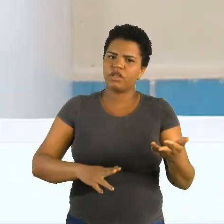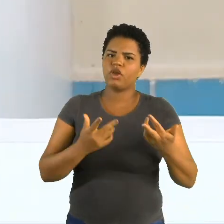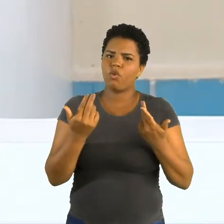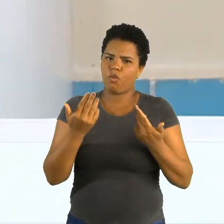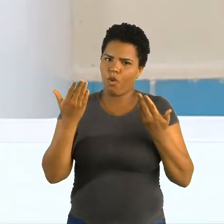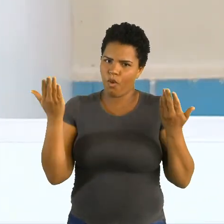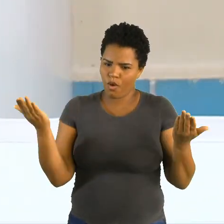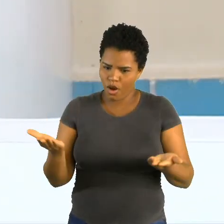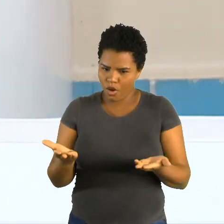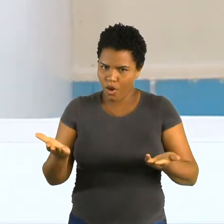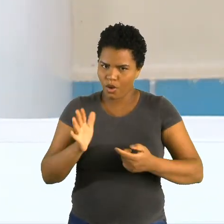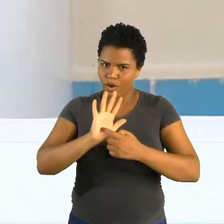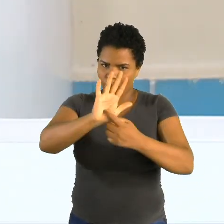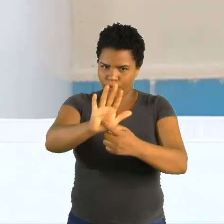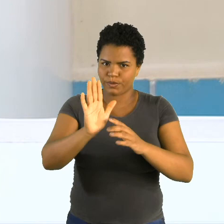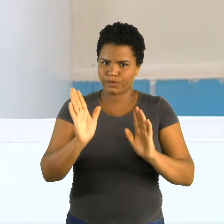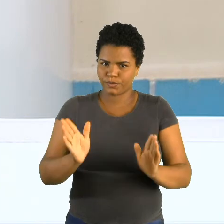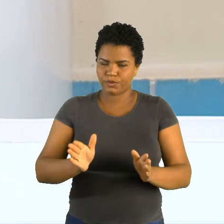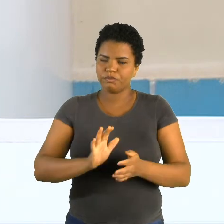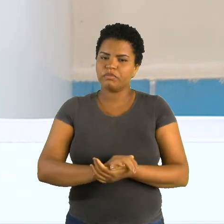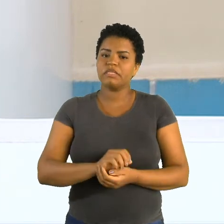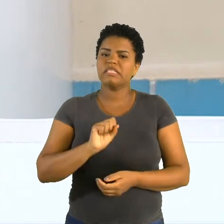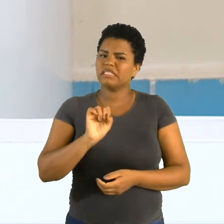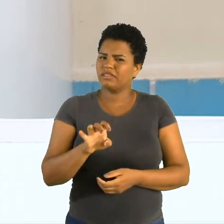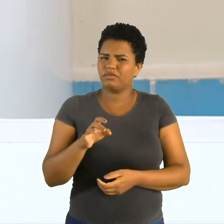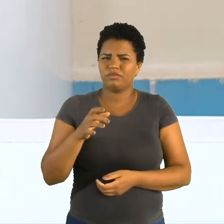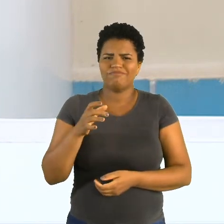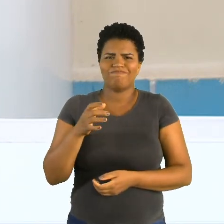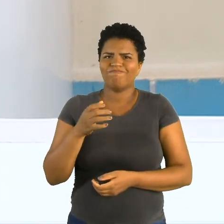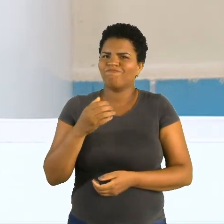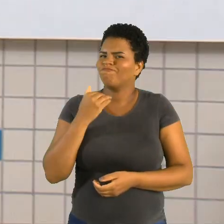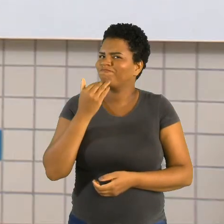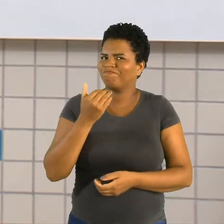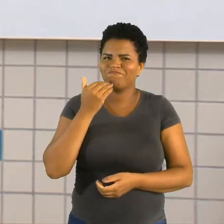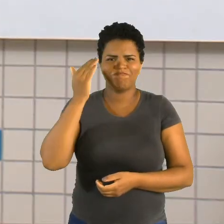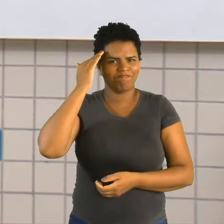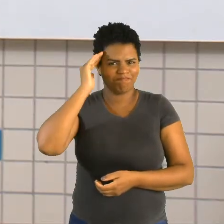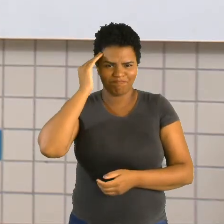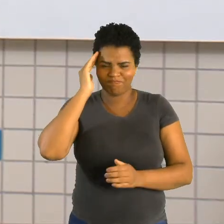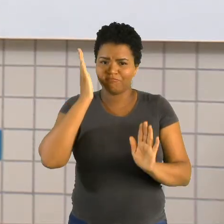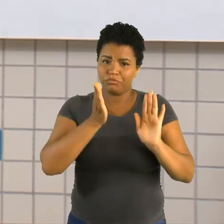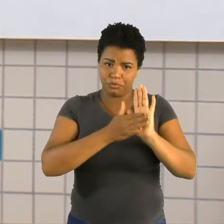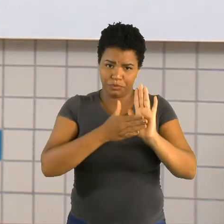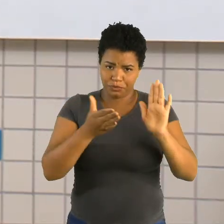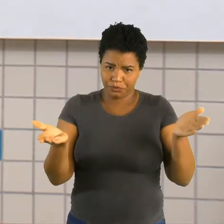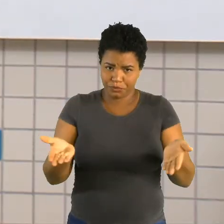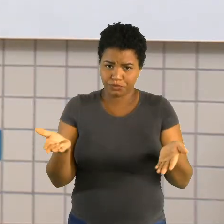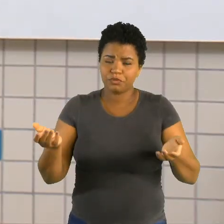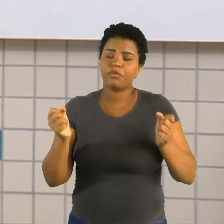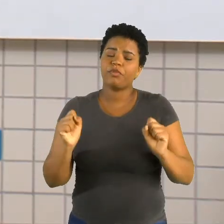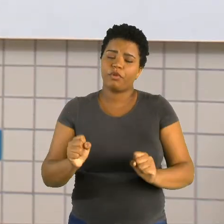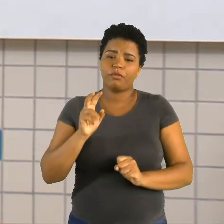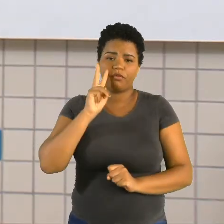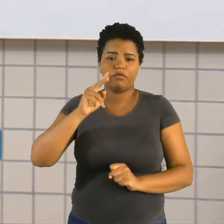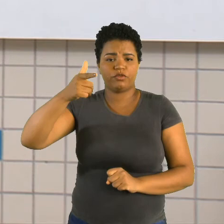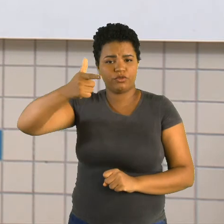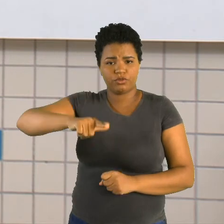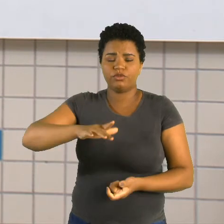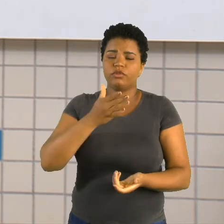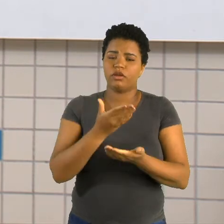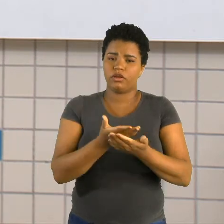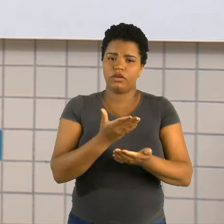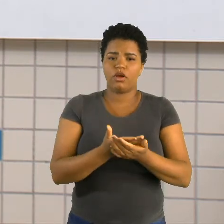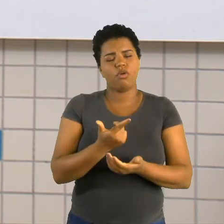trabalhamos aqui. Se porventura você não conseguiu entender a proposta de hoje, você pode rever essa aula ou outras aulas que